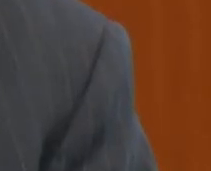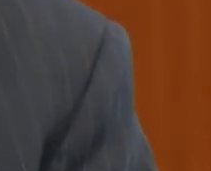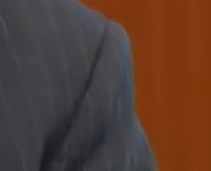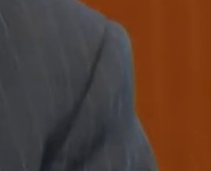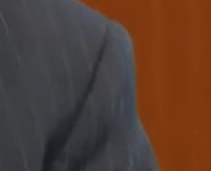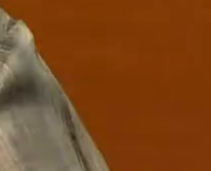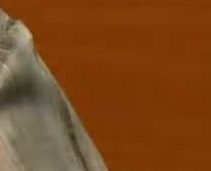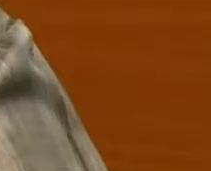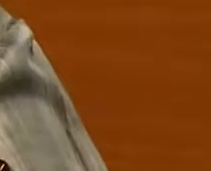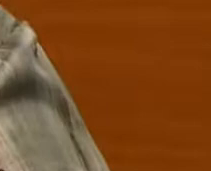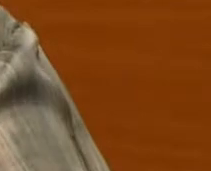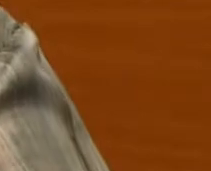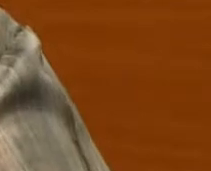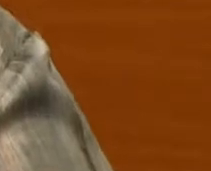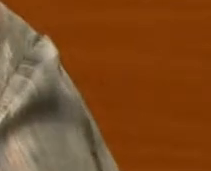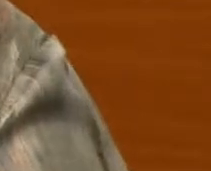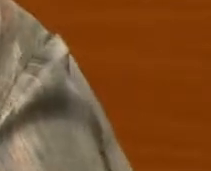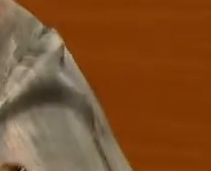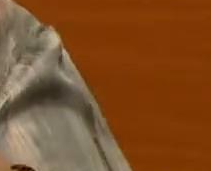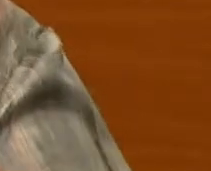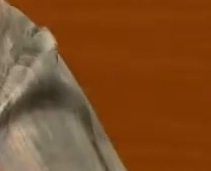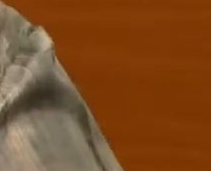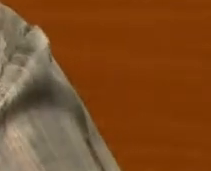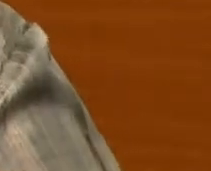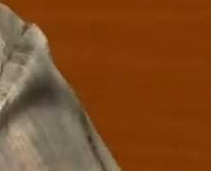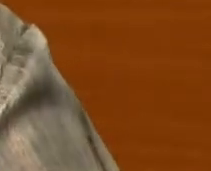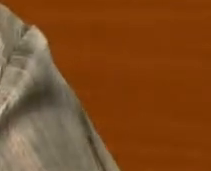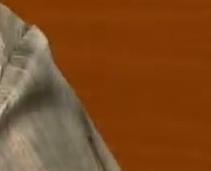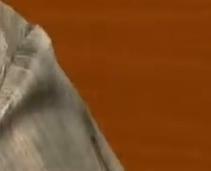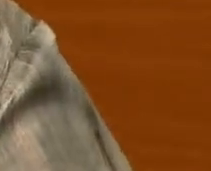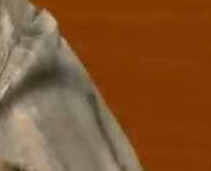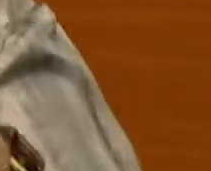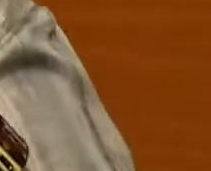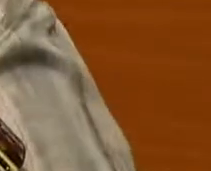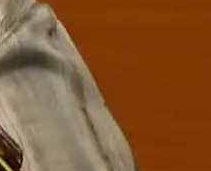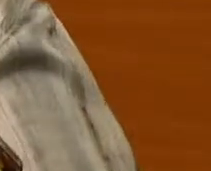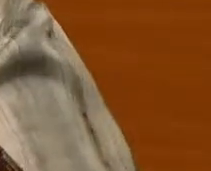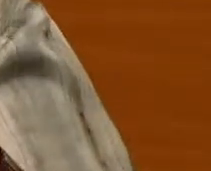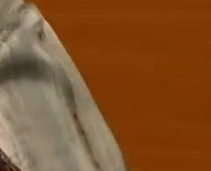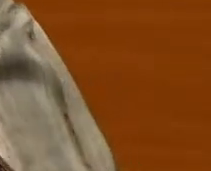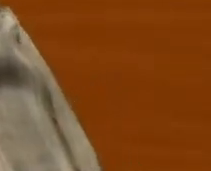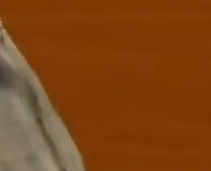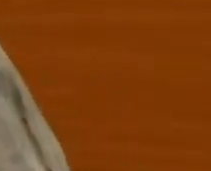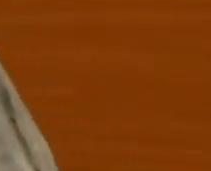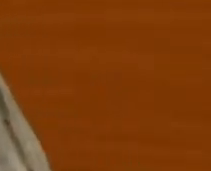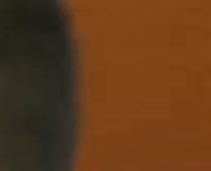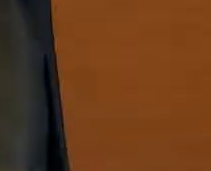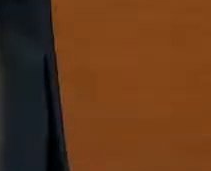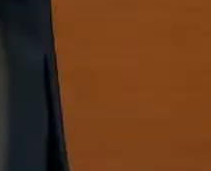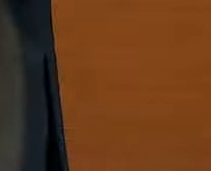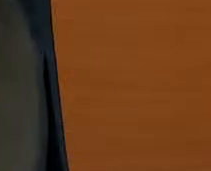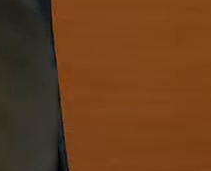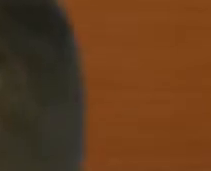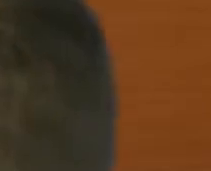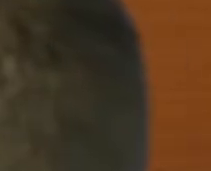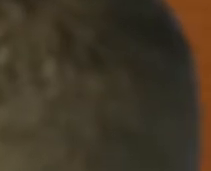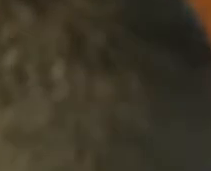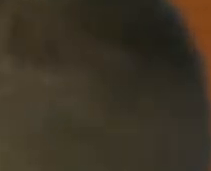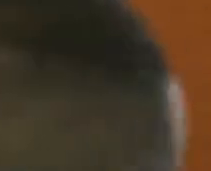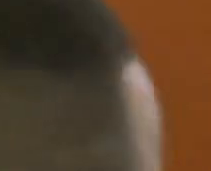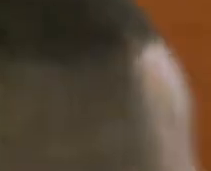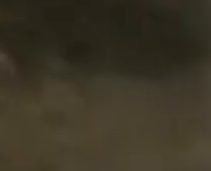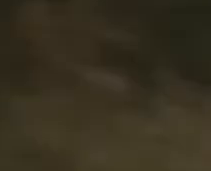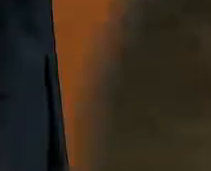de Doação de Órgãos, que foi comemorado no dia 27 de setembro. Como você estava ausente em Brasília, resolvendo